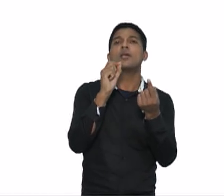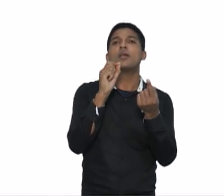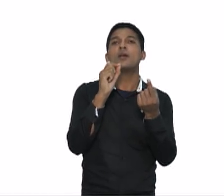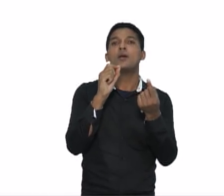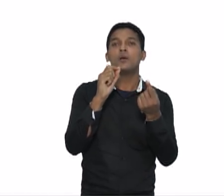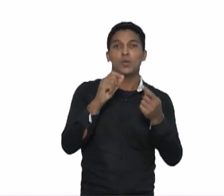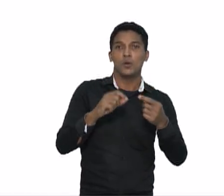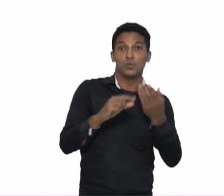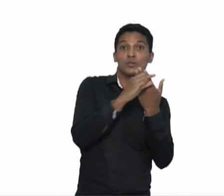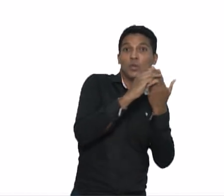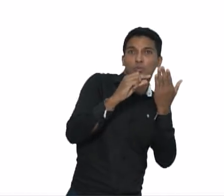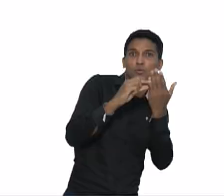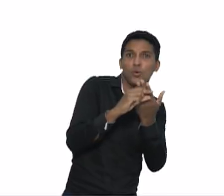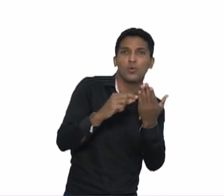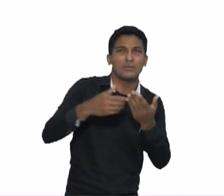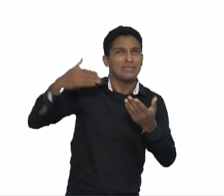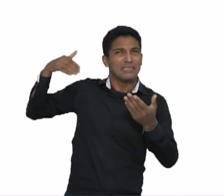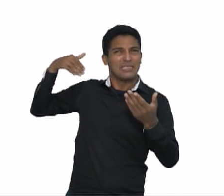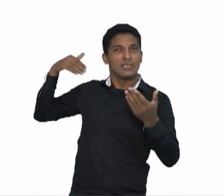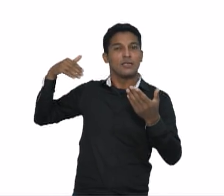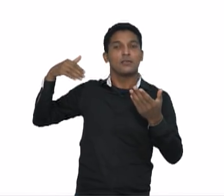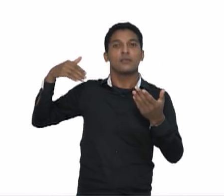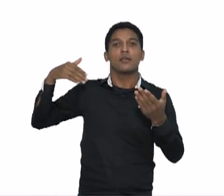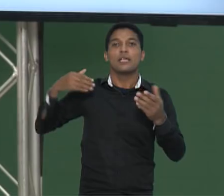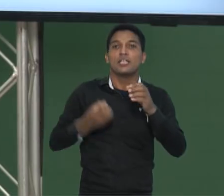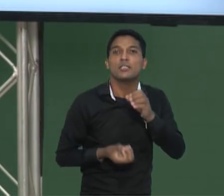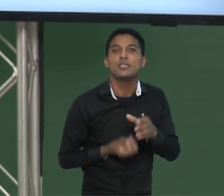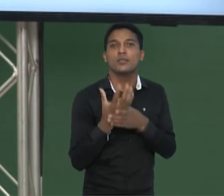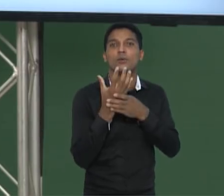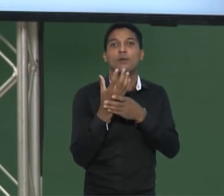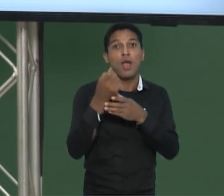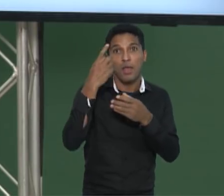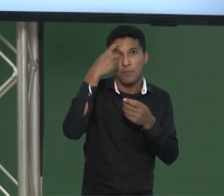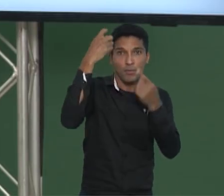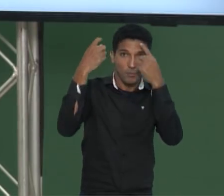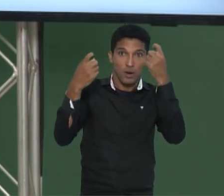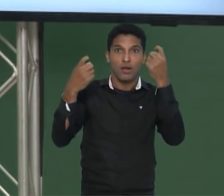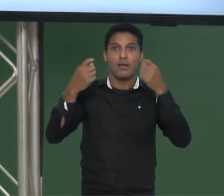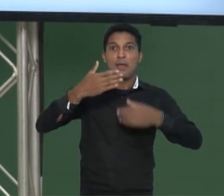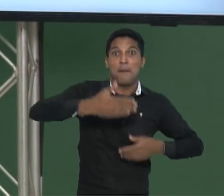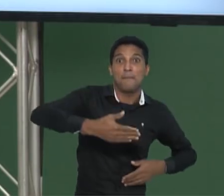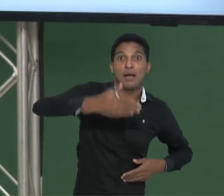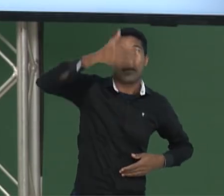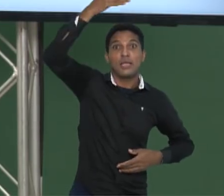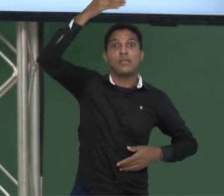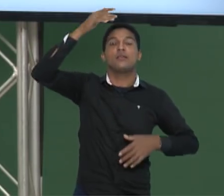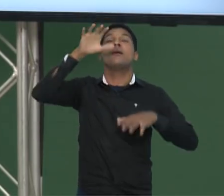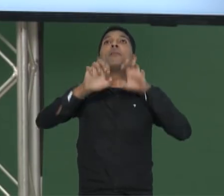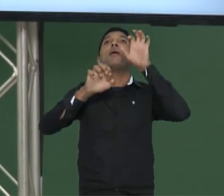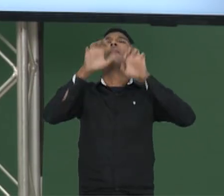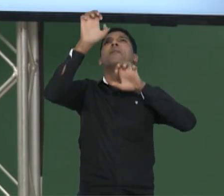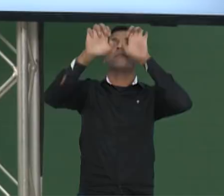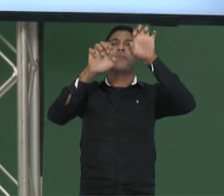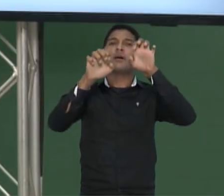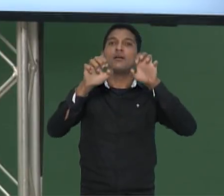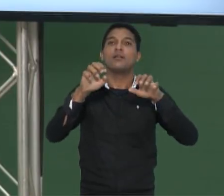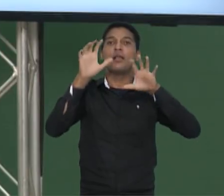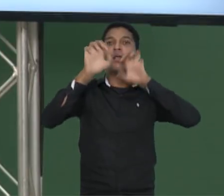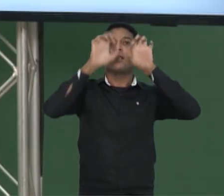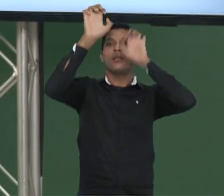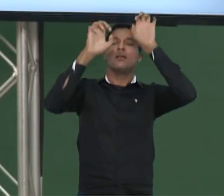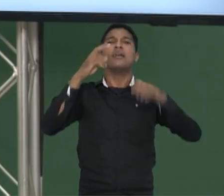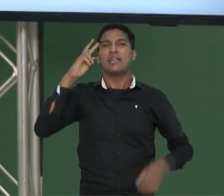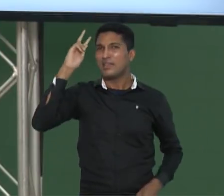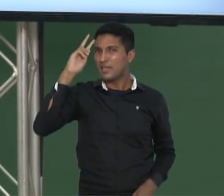da escalada em parede artificial? Lembram quando eu falei lá daquele ucraniano no